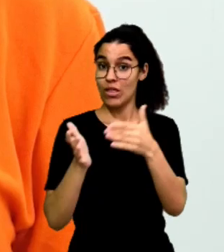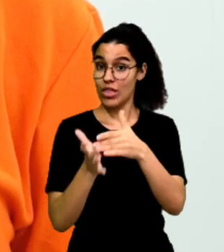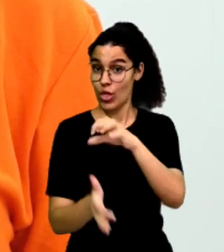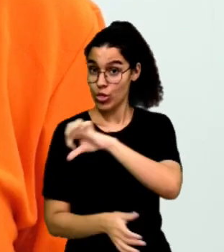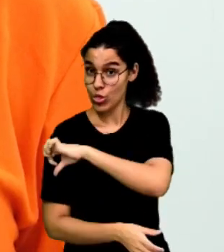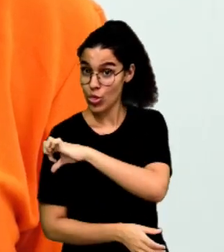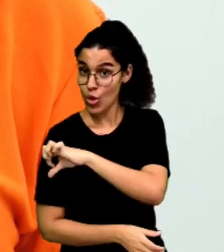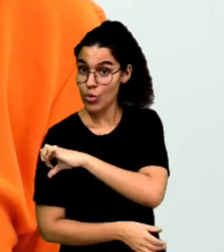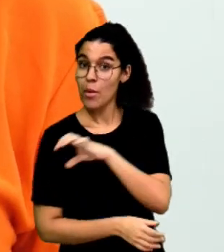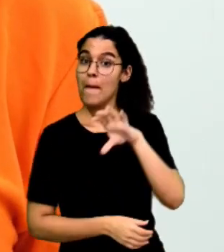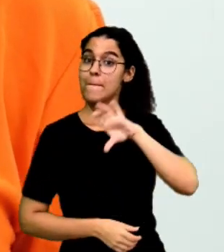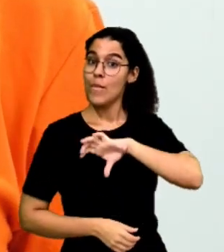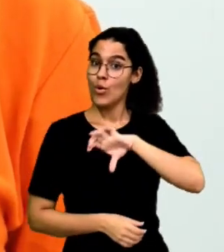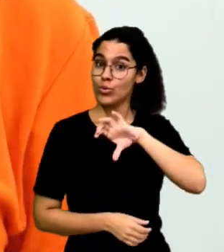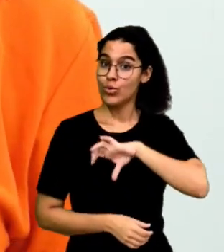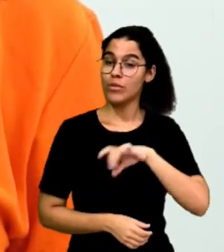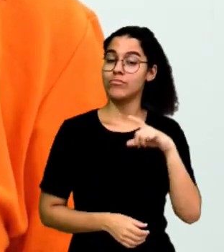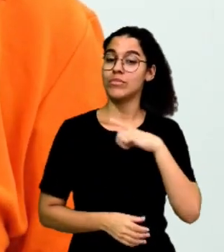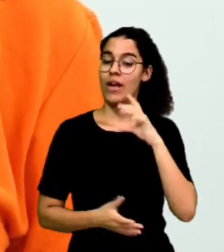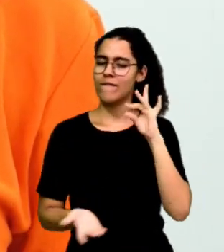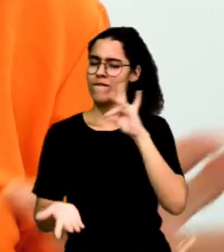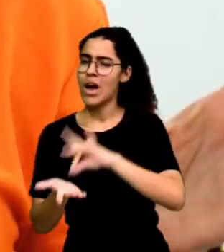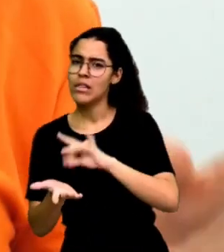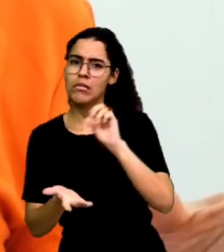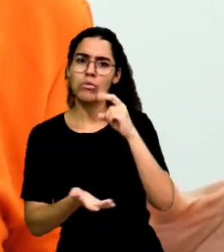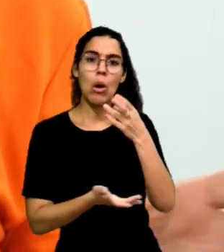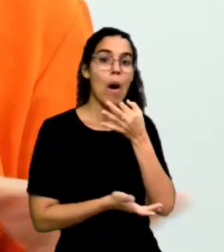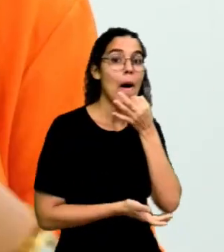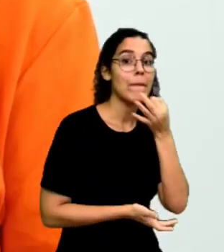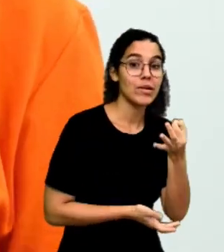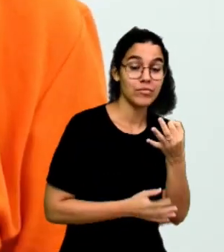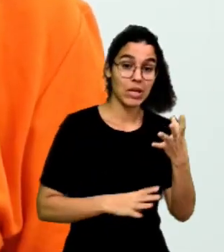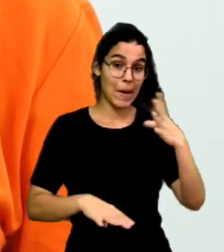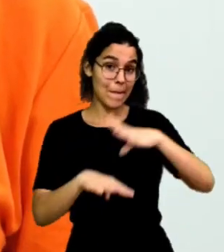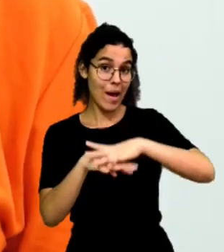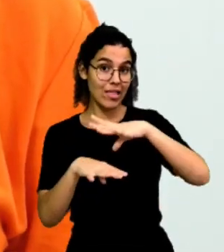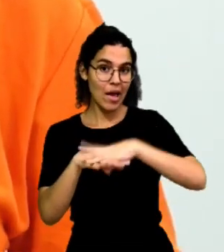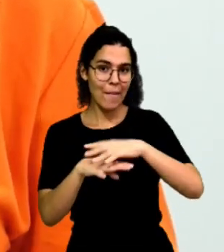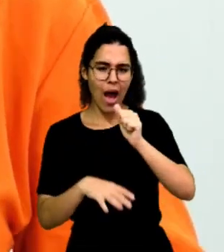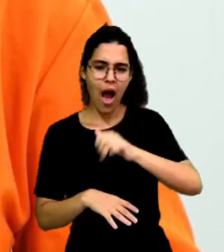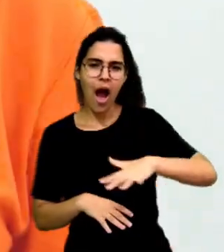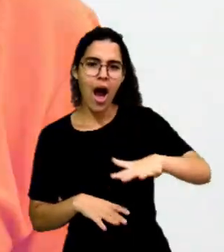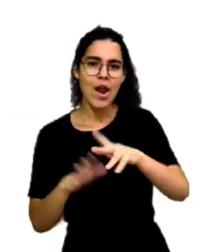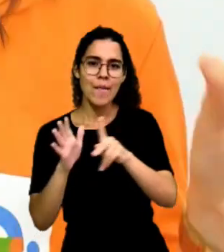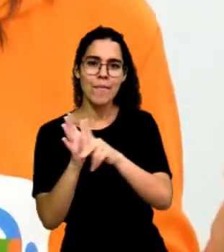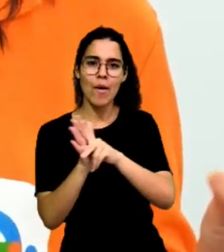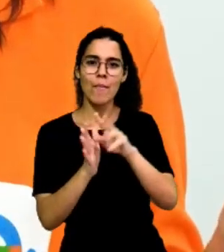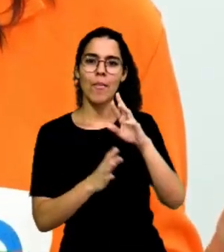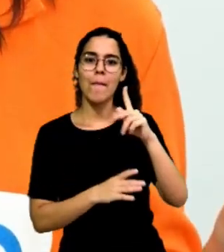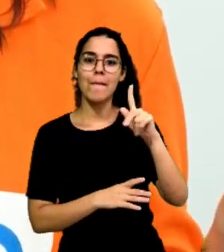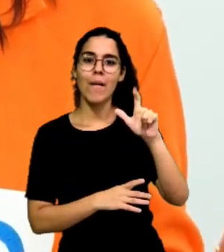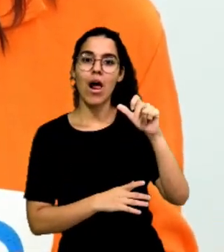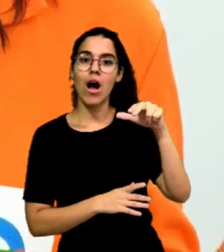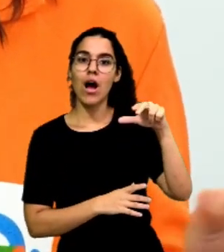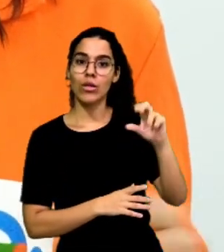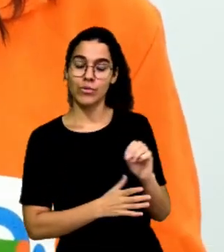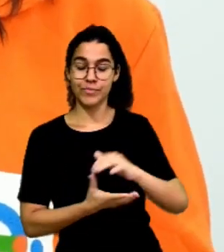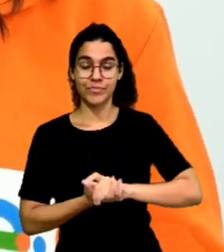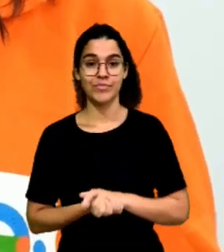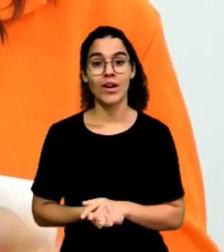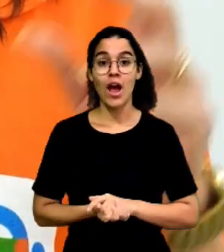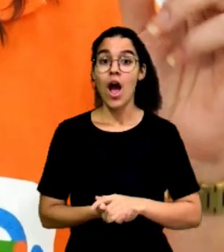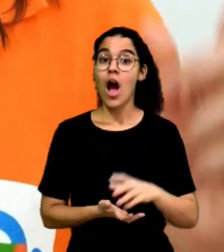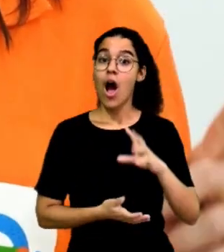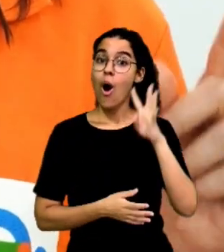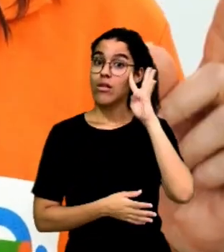em língua portuguesa, teremos fato ou opinião. E em matemática, área das regiões planas. Na quinta-feira 25, para